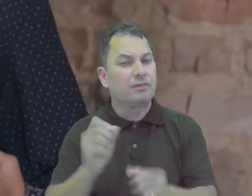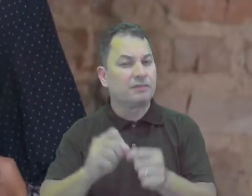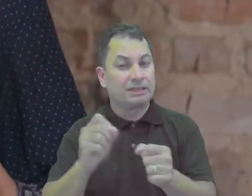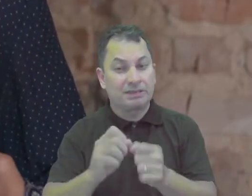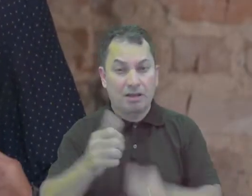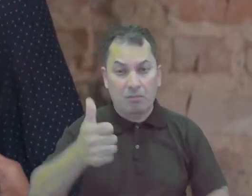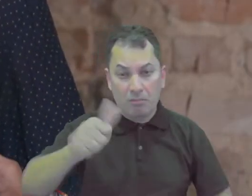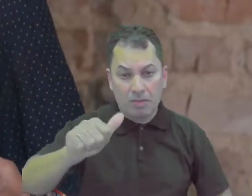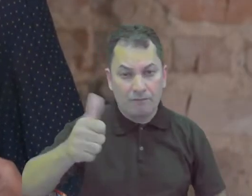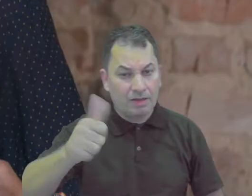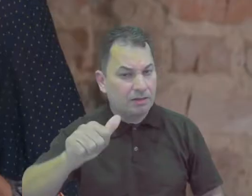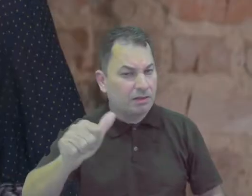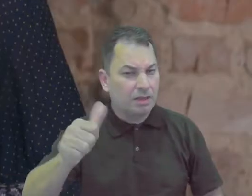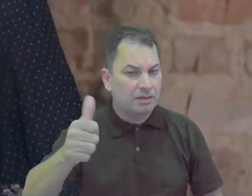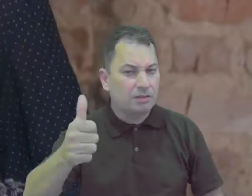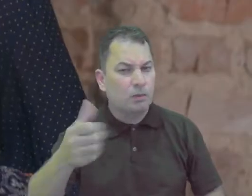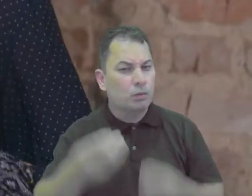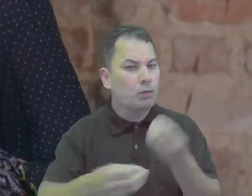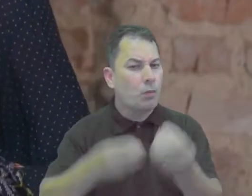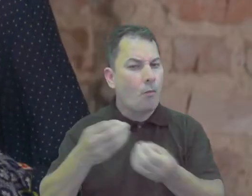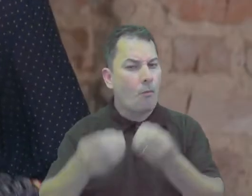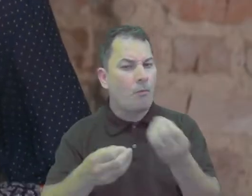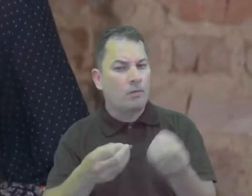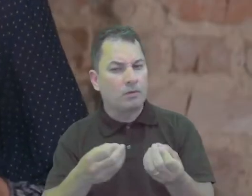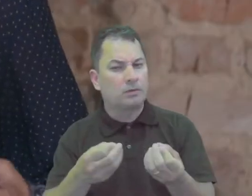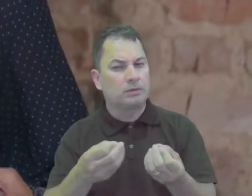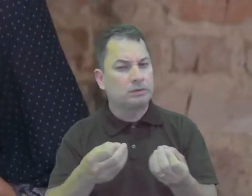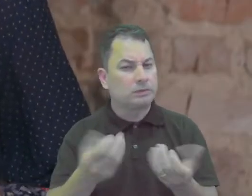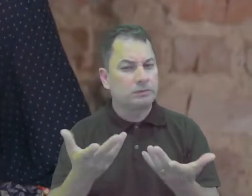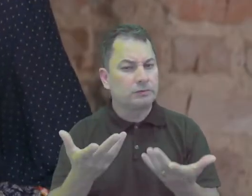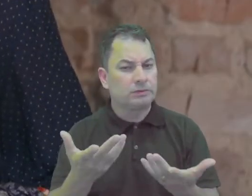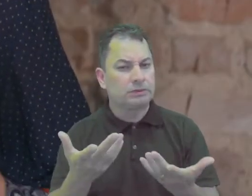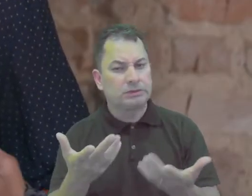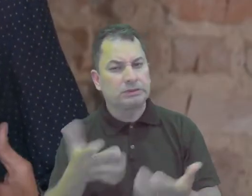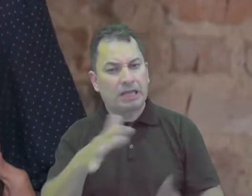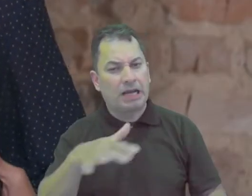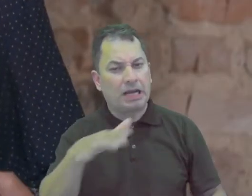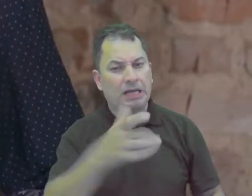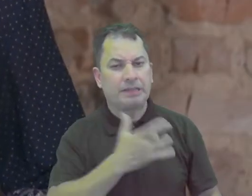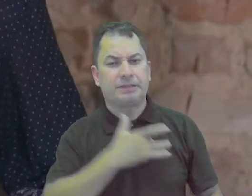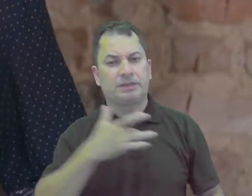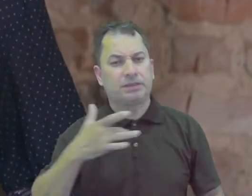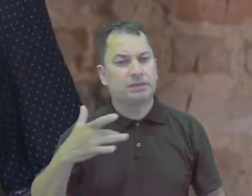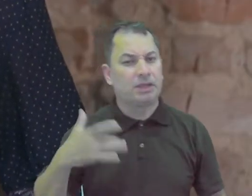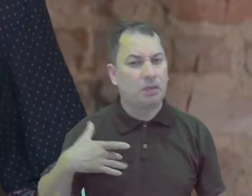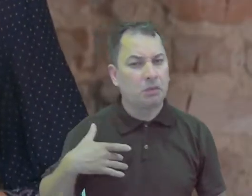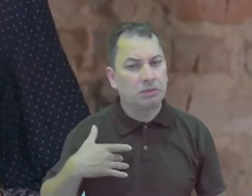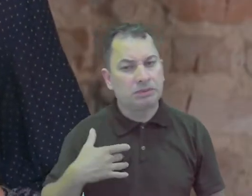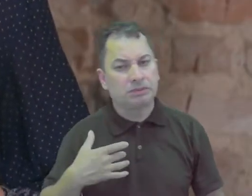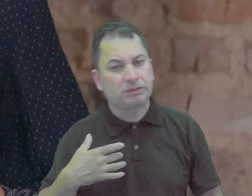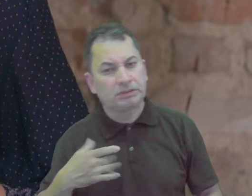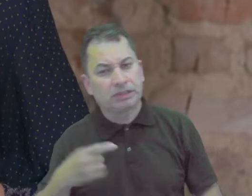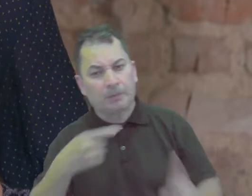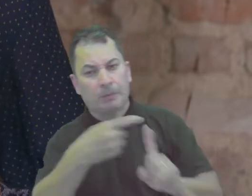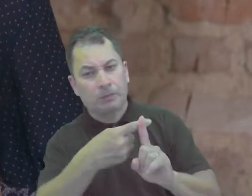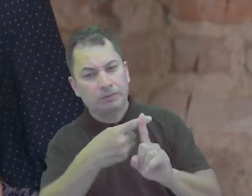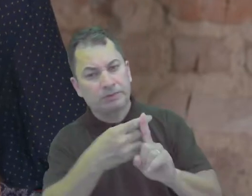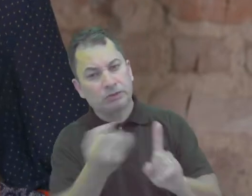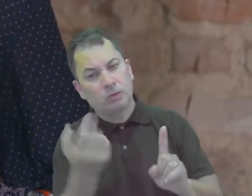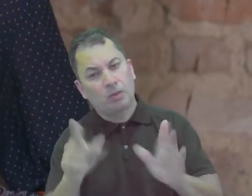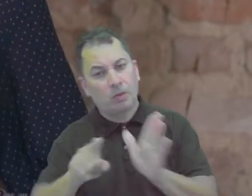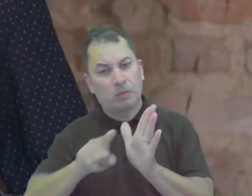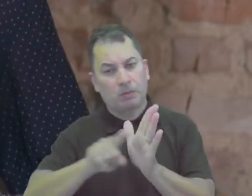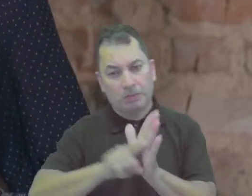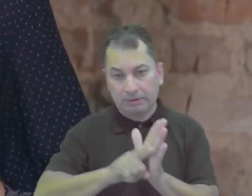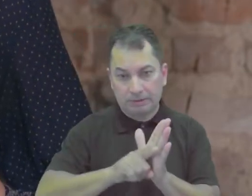da situação de saúde, né? A gente precisa estar sempre pensando num diagnóstico da situação de saúde, né? E que a